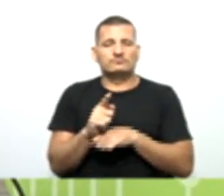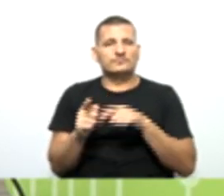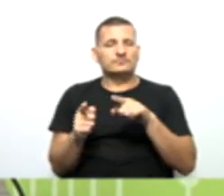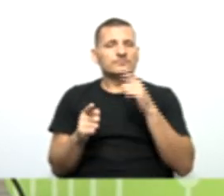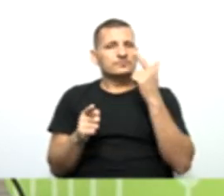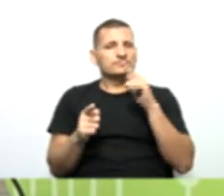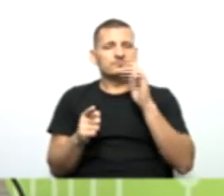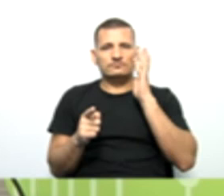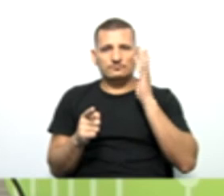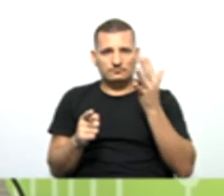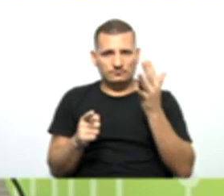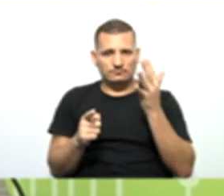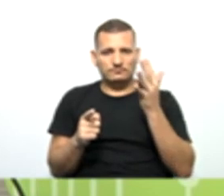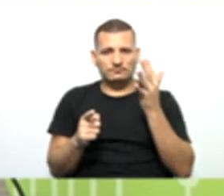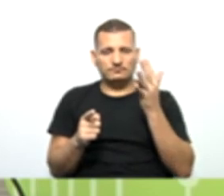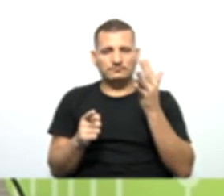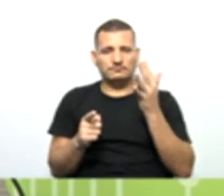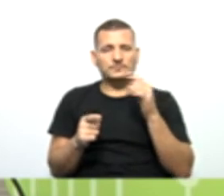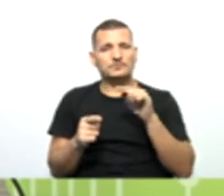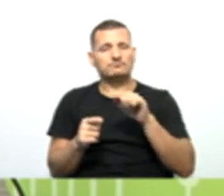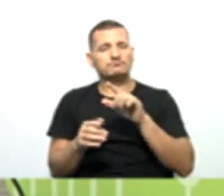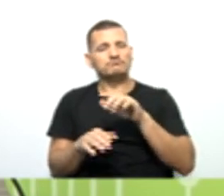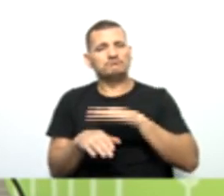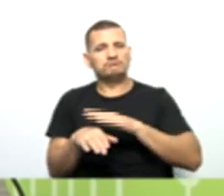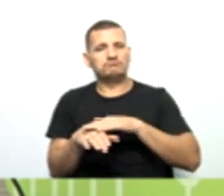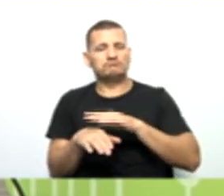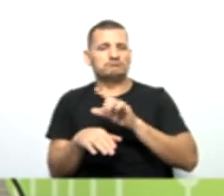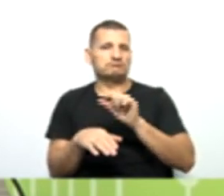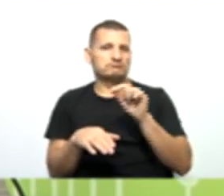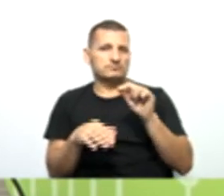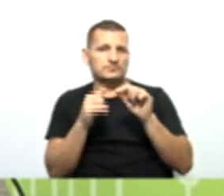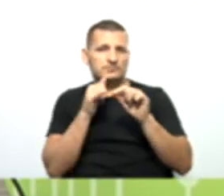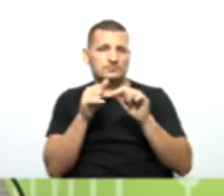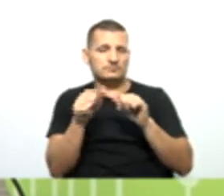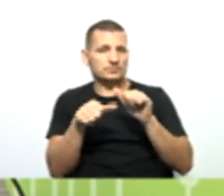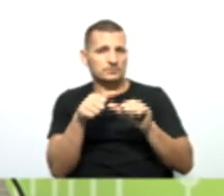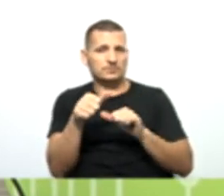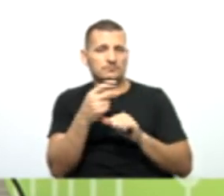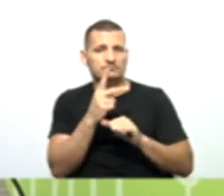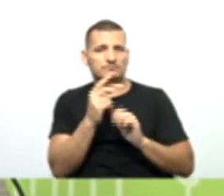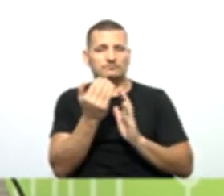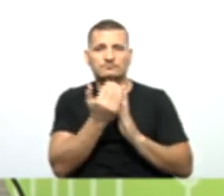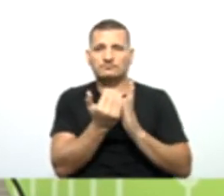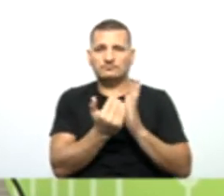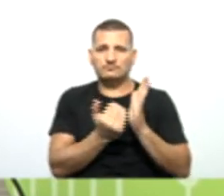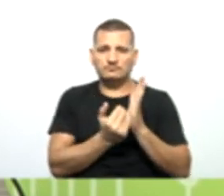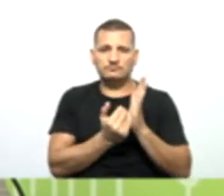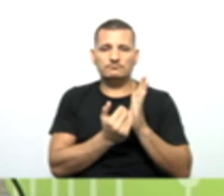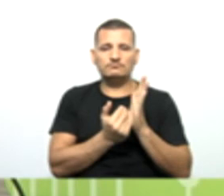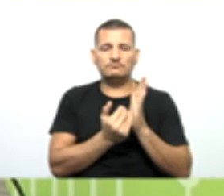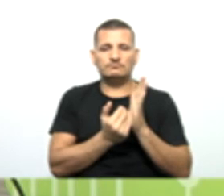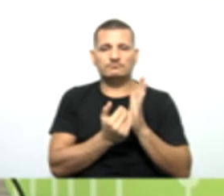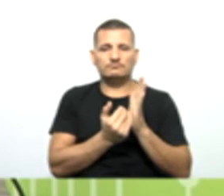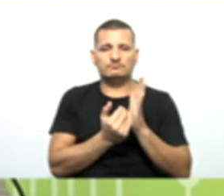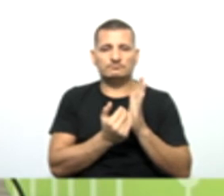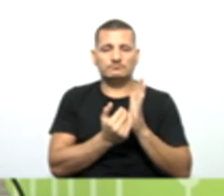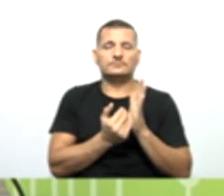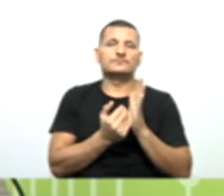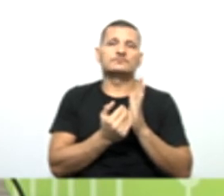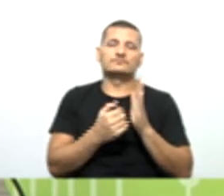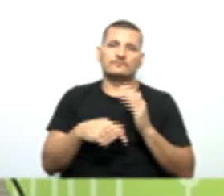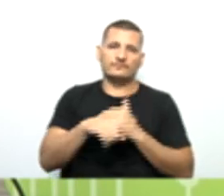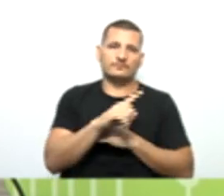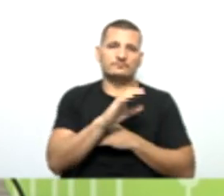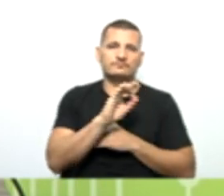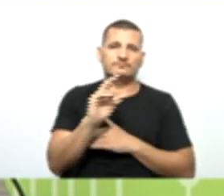essa situação. Aí ele vai definir se ele vai mudar alguma coisa no escopo dele, ou seja, se ele vai mudar o produto dele, aí ele tem que negociar novamente